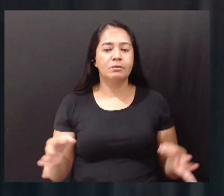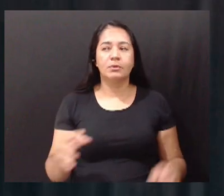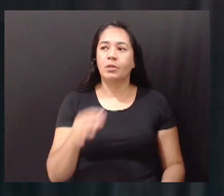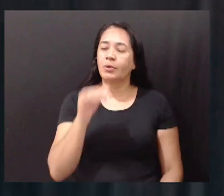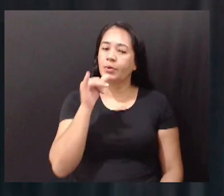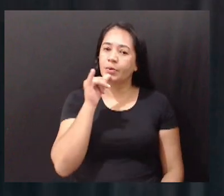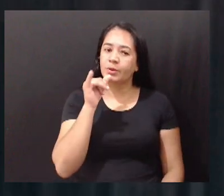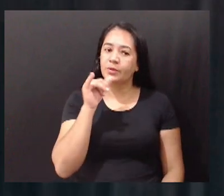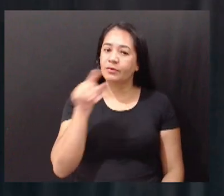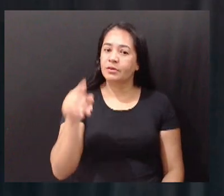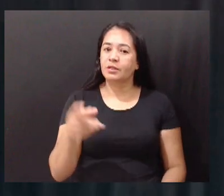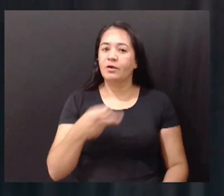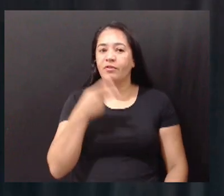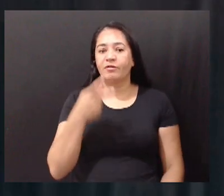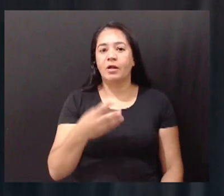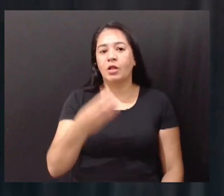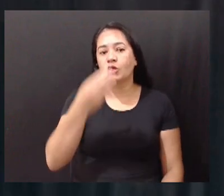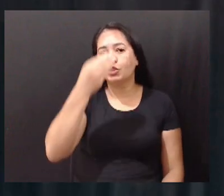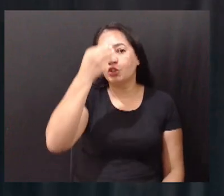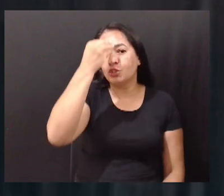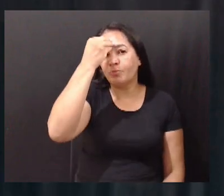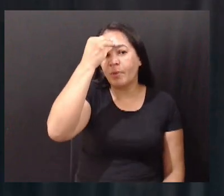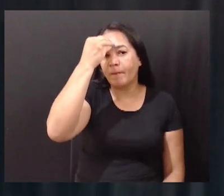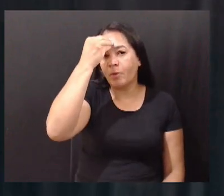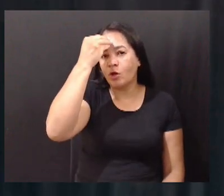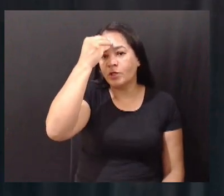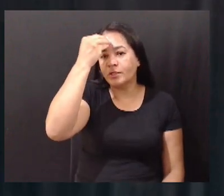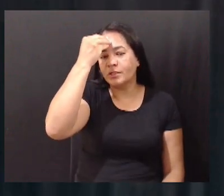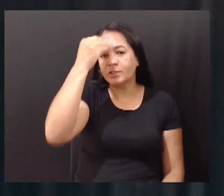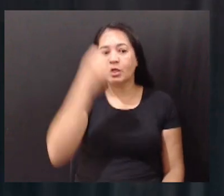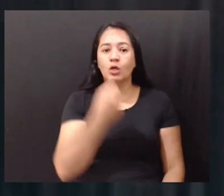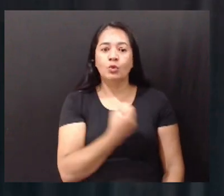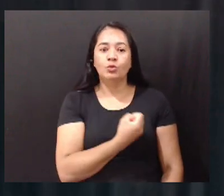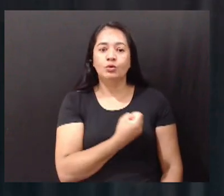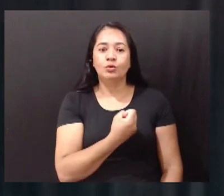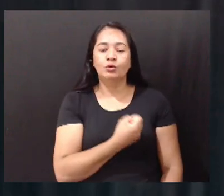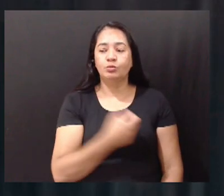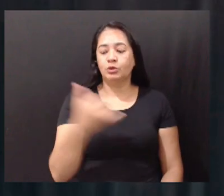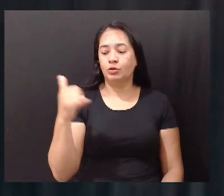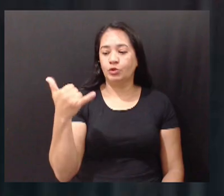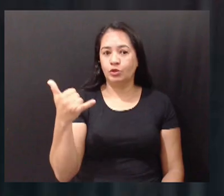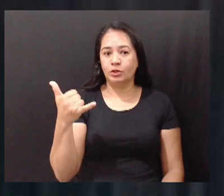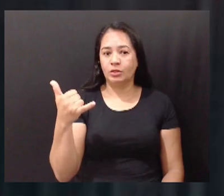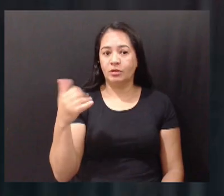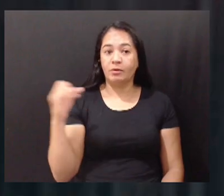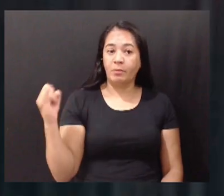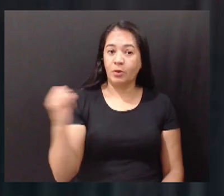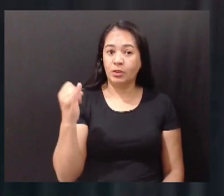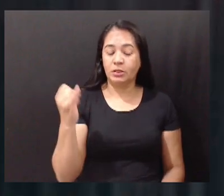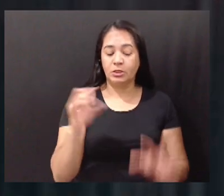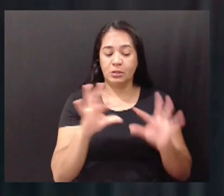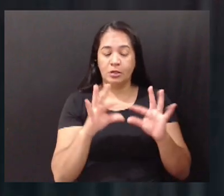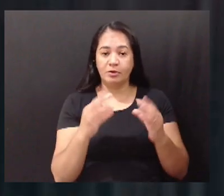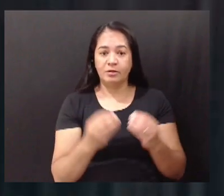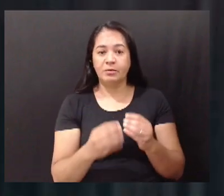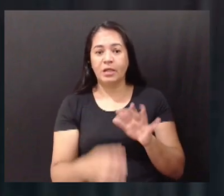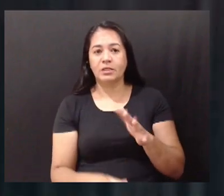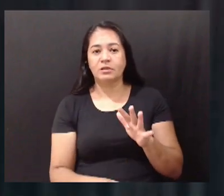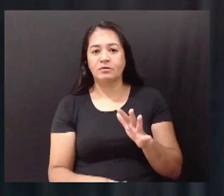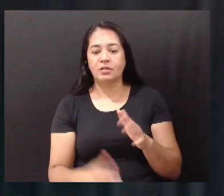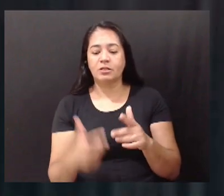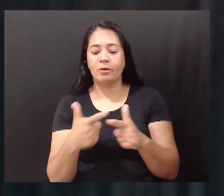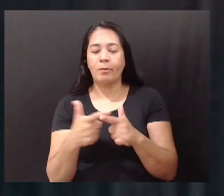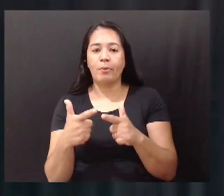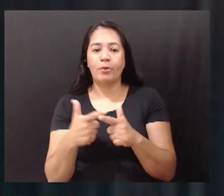de memorizar números importantes, às vezes resolver questões pessoais que